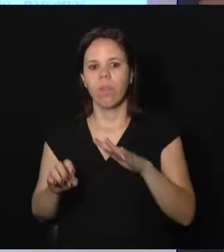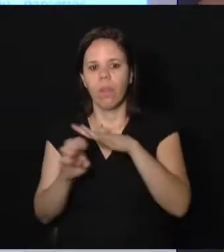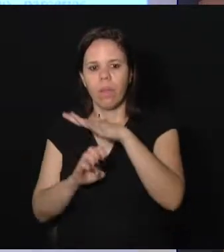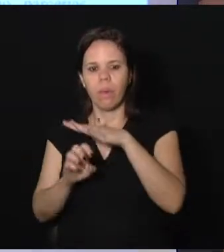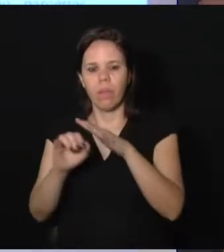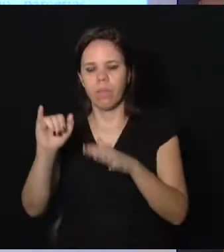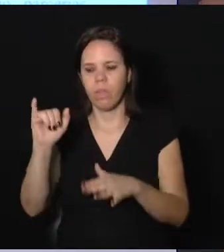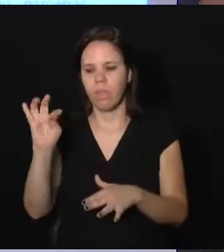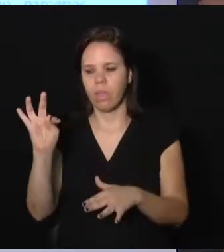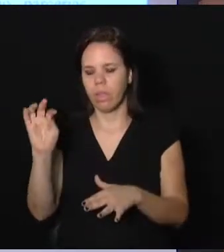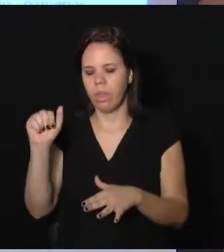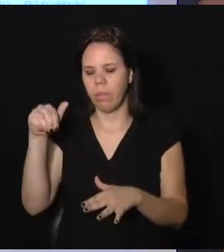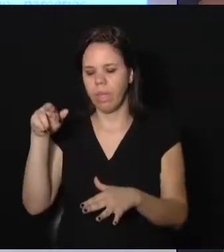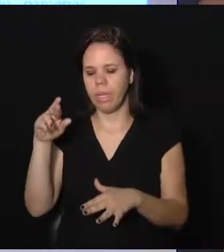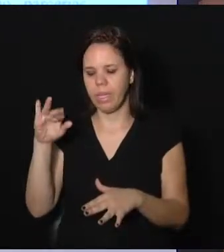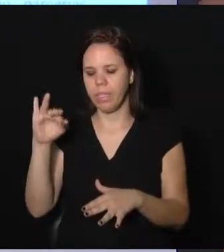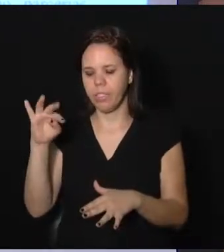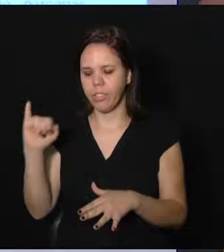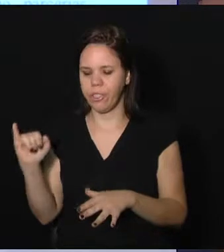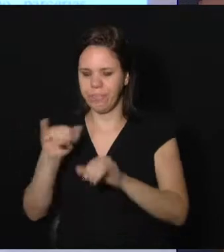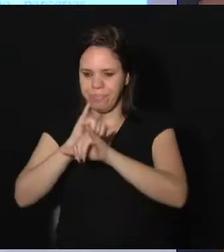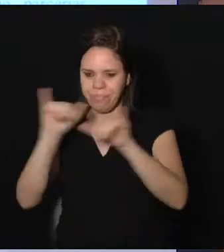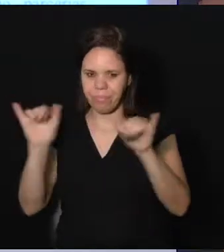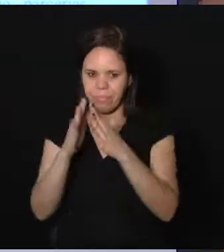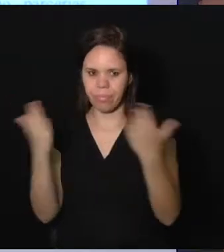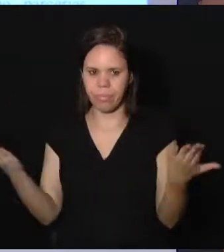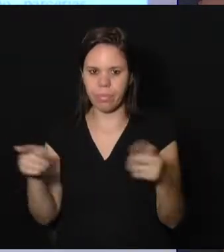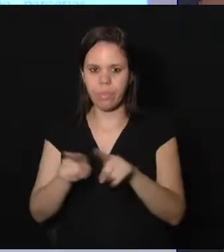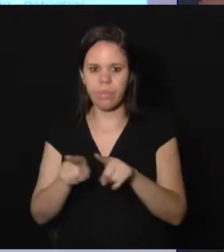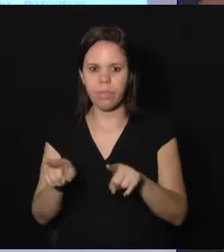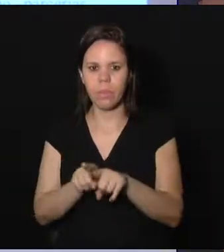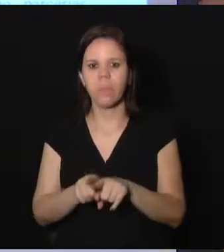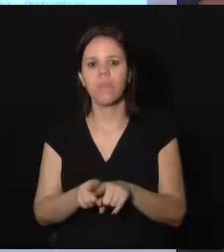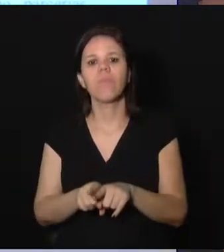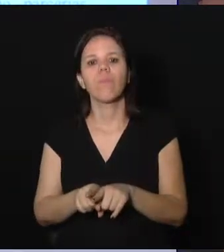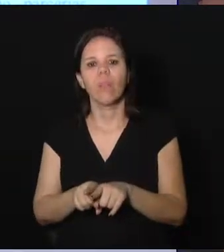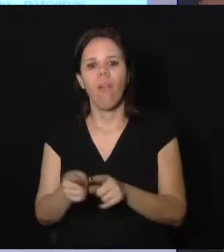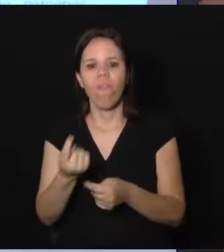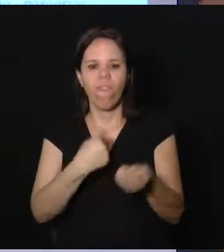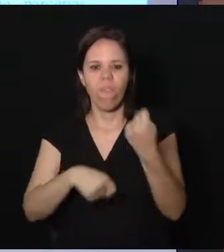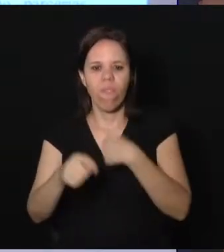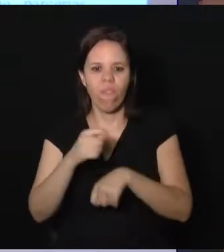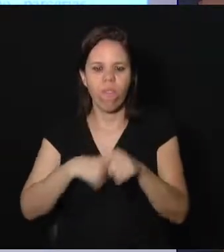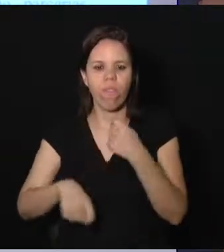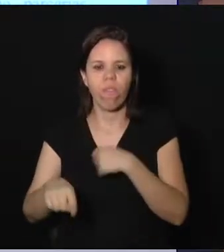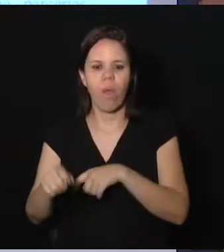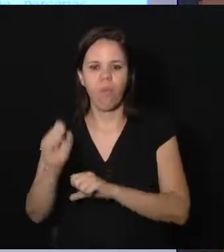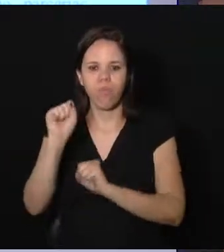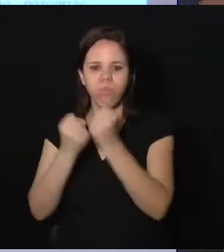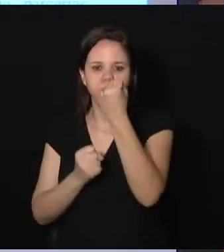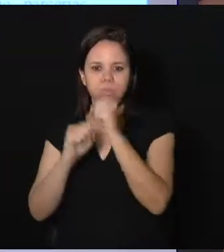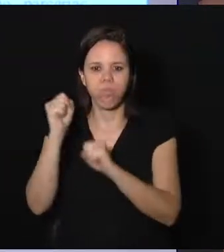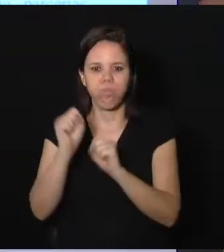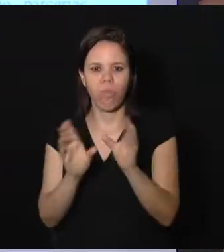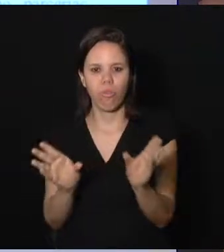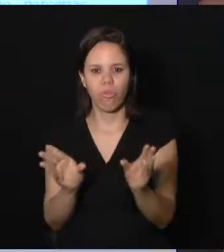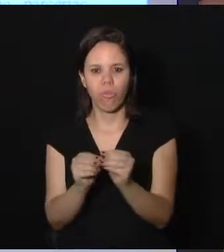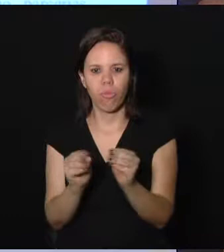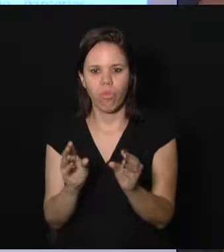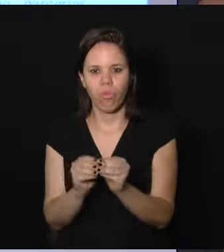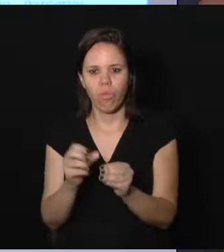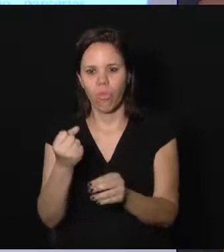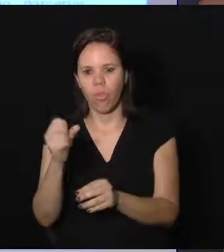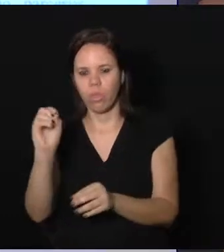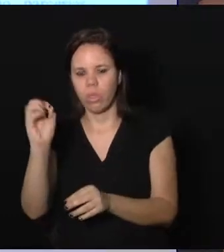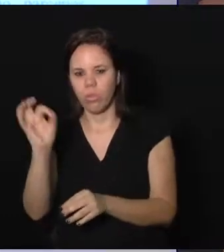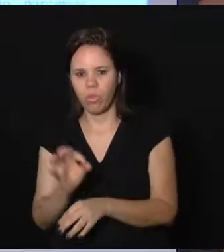de que o comércio industrial, né, ele eliminará aí nos próximos 10 anos 80%, né, das